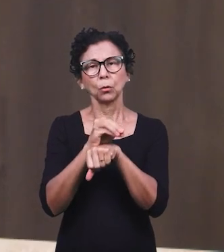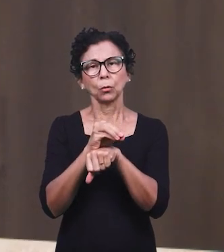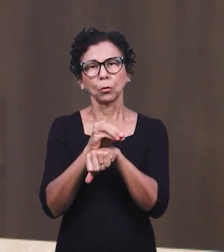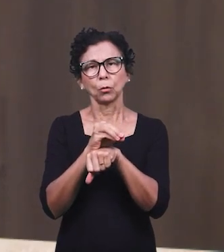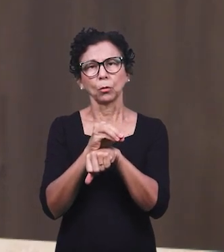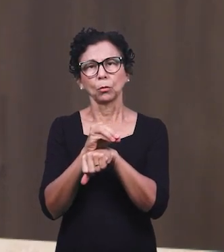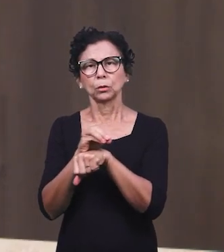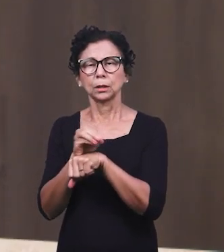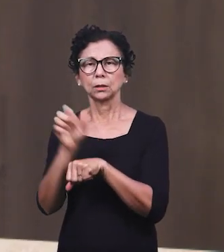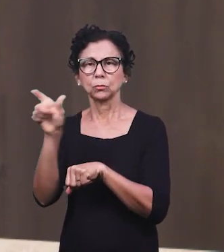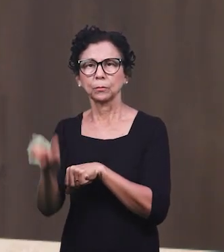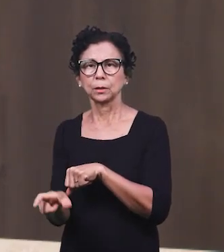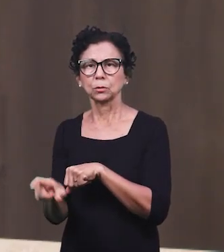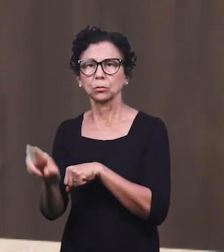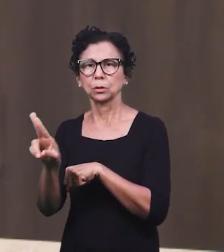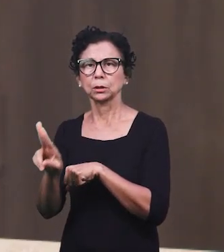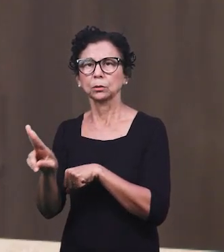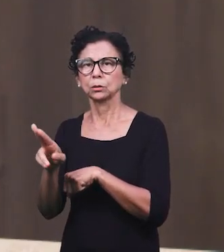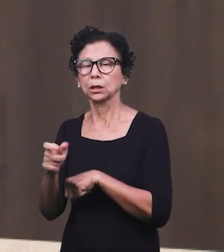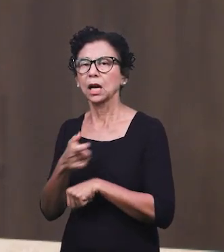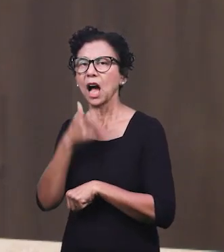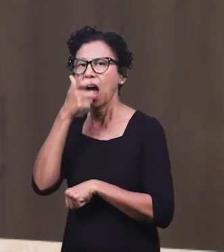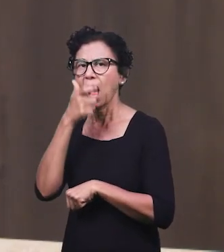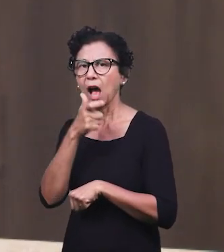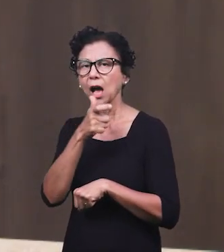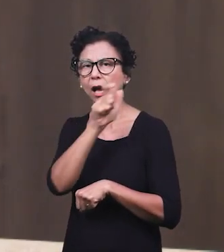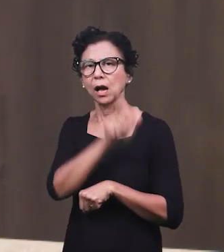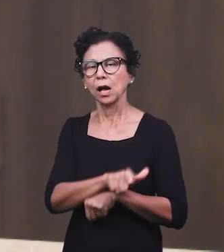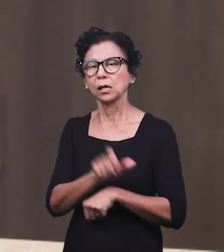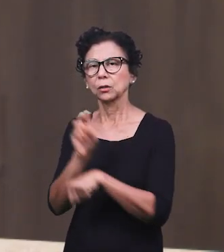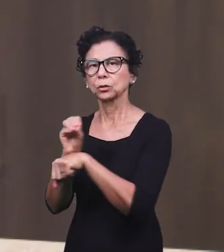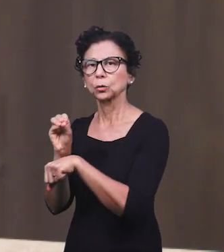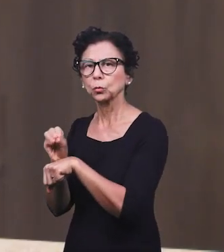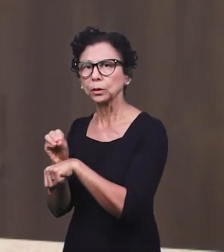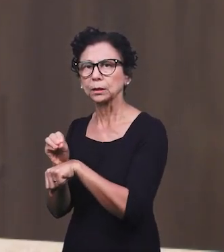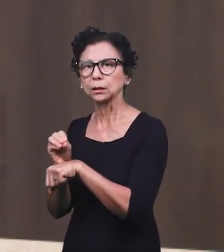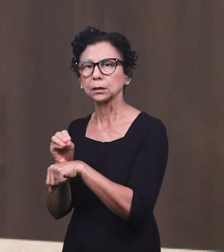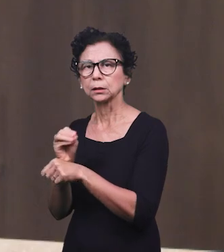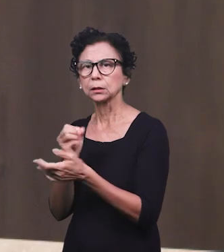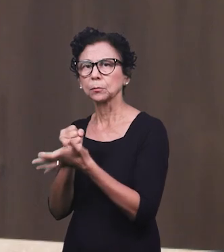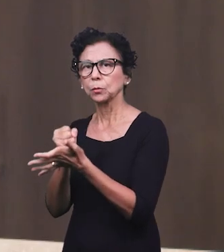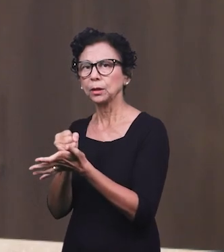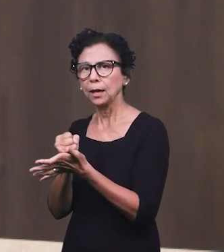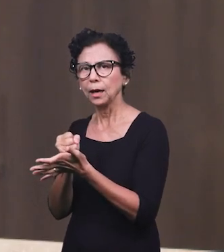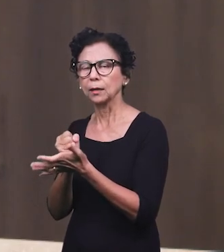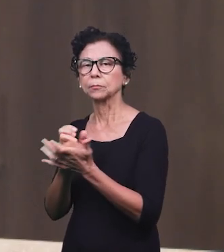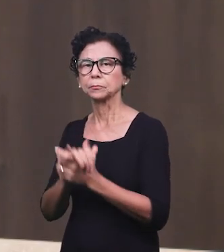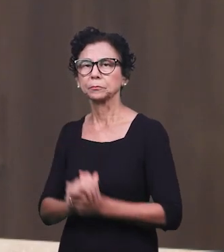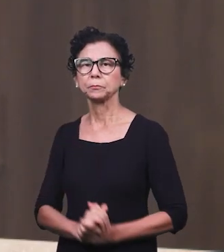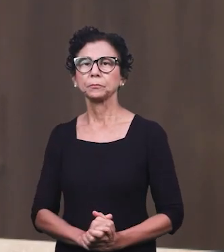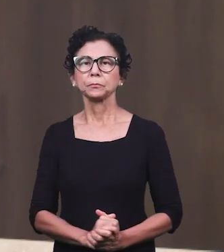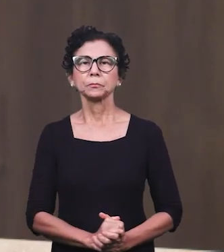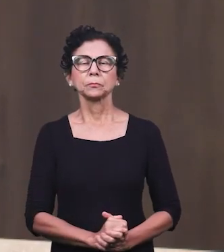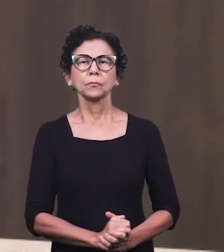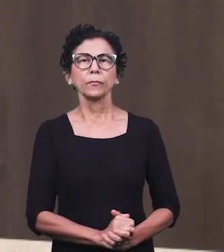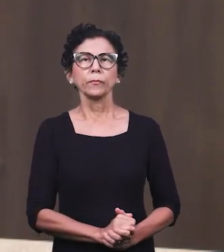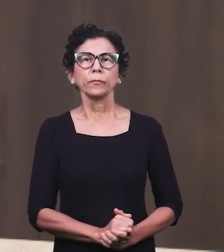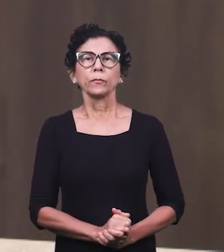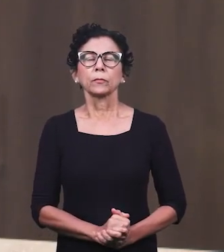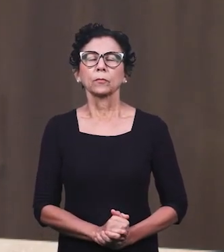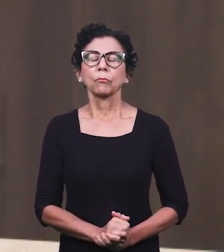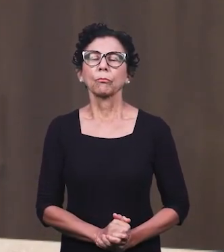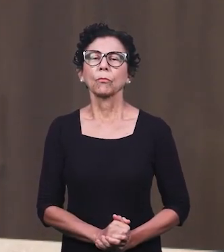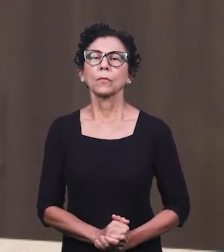prótese. Então, o cuidado que tem que ter. E aí, eu colocaria aqui uma pergunta também